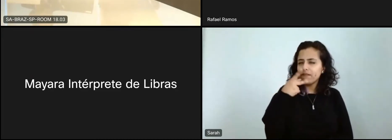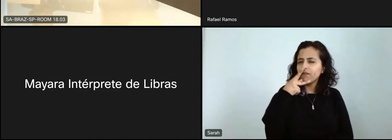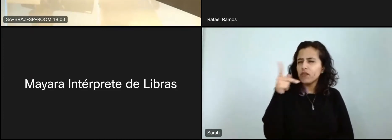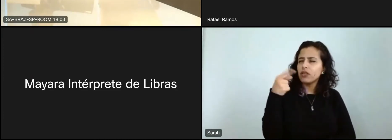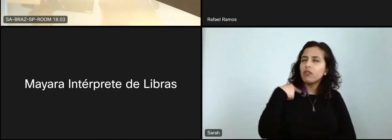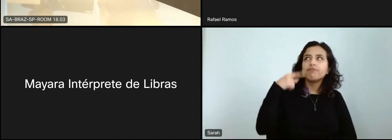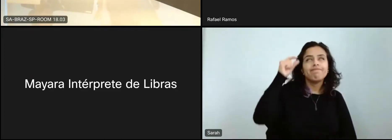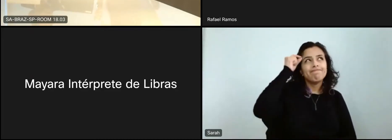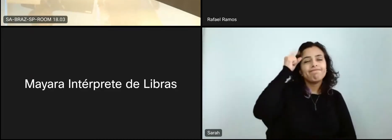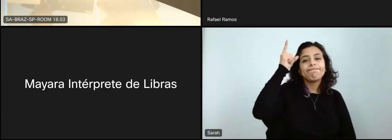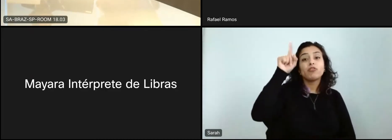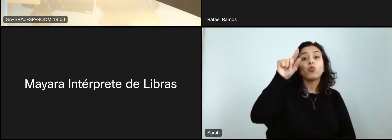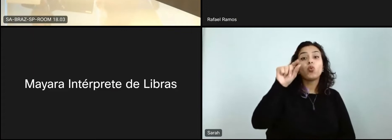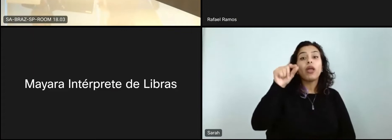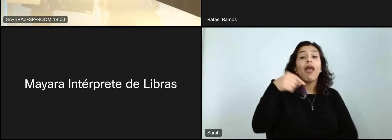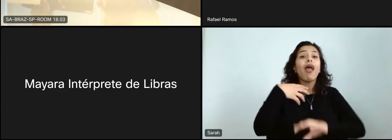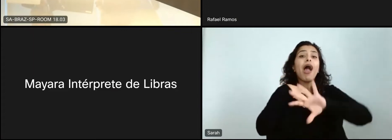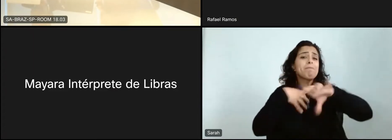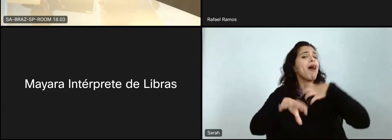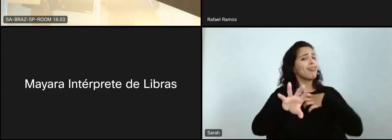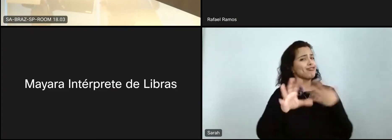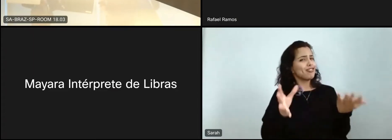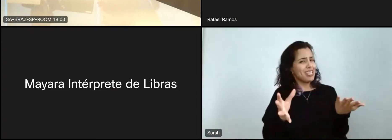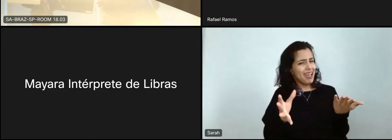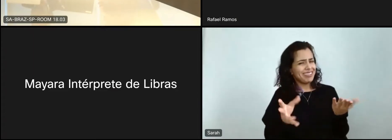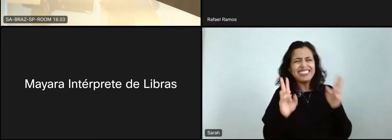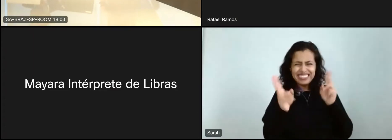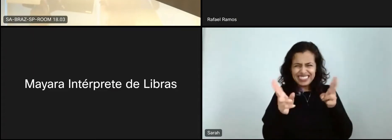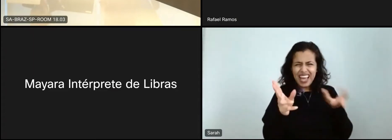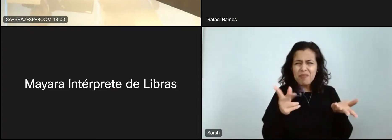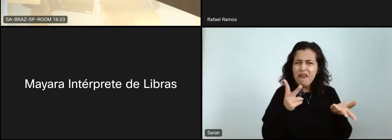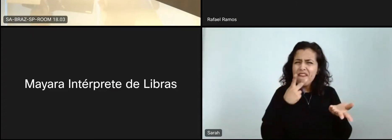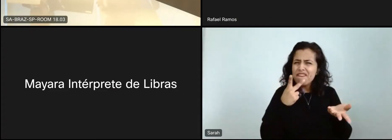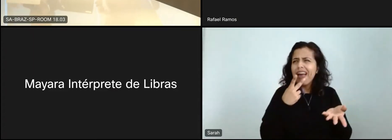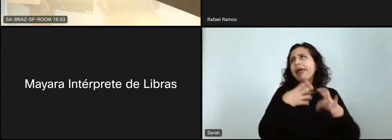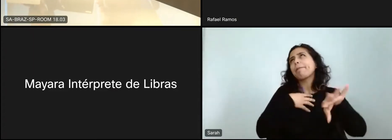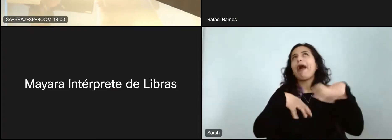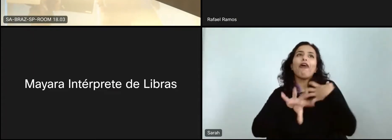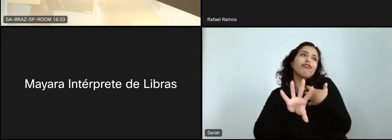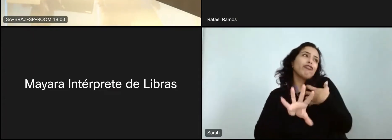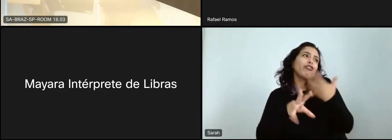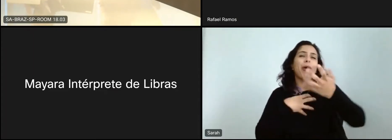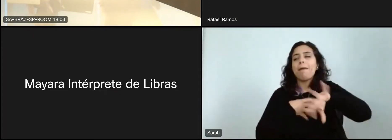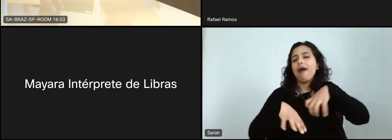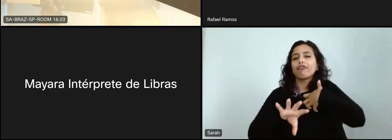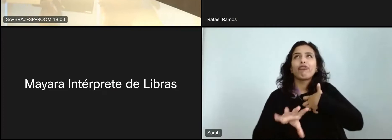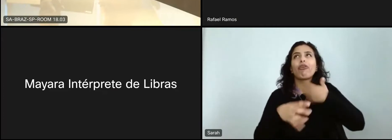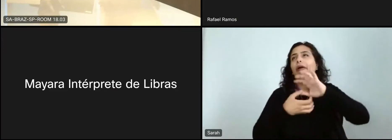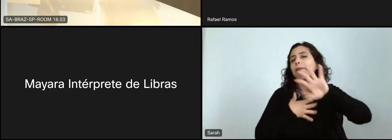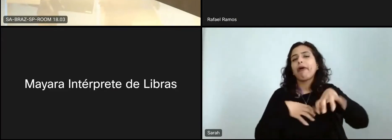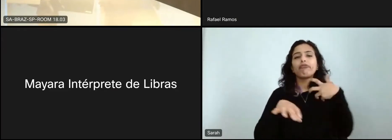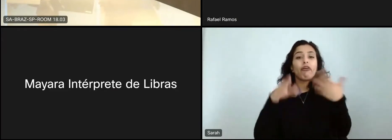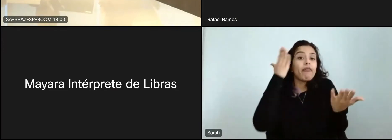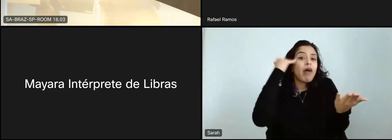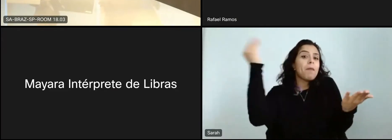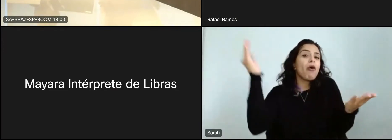que é empatia, né? Que a gente fala, ficou uma palavra muito famosa, né? Empatia, empatia, até comentei, né?